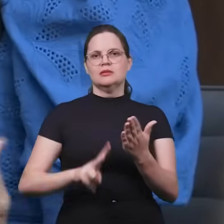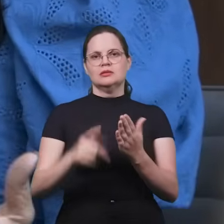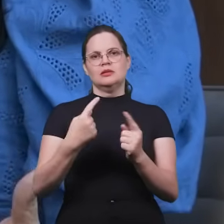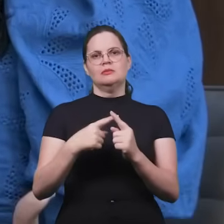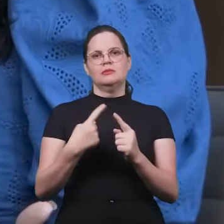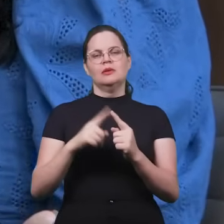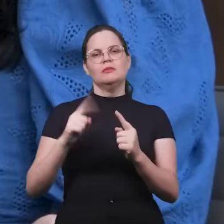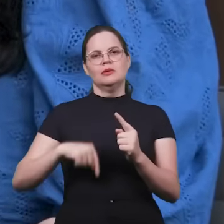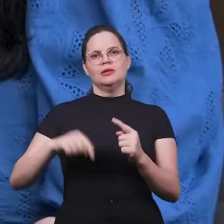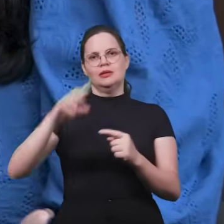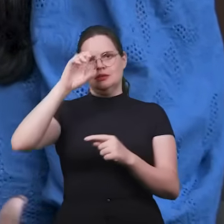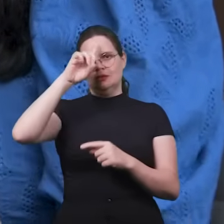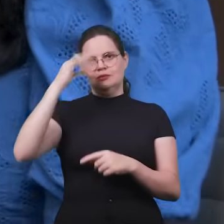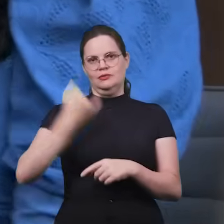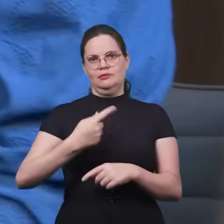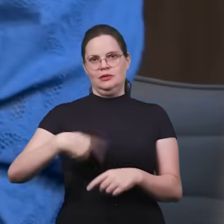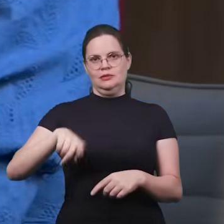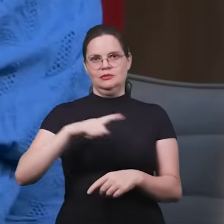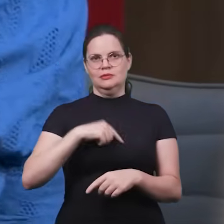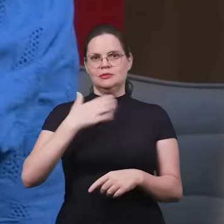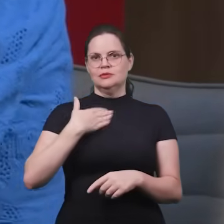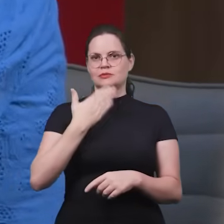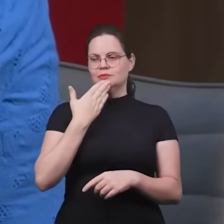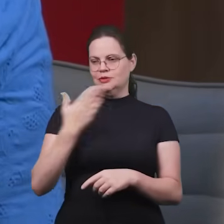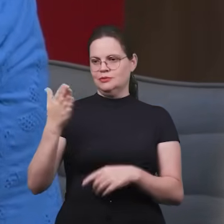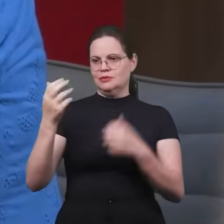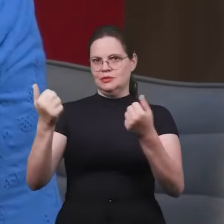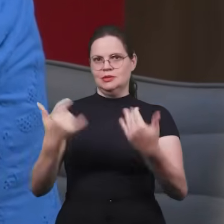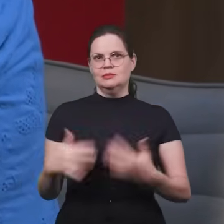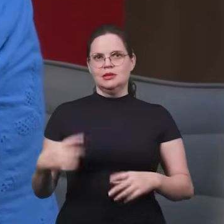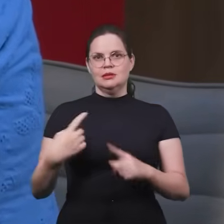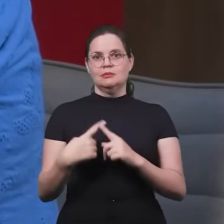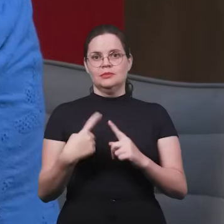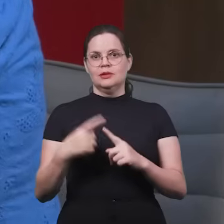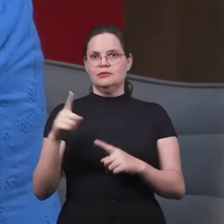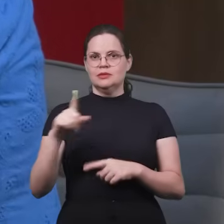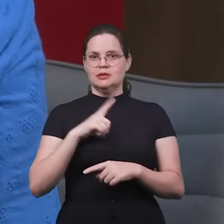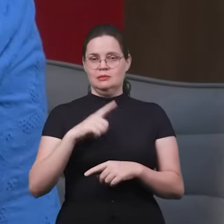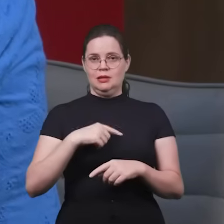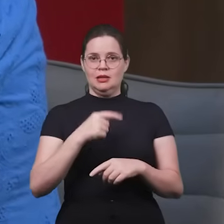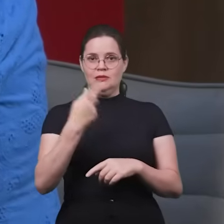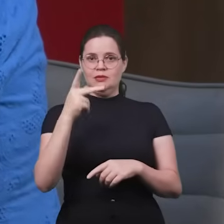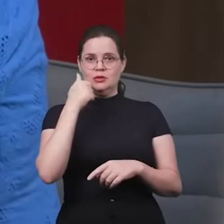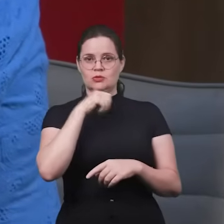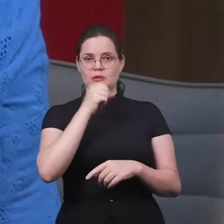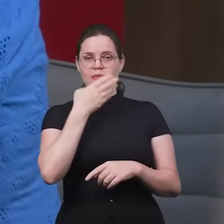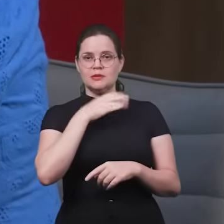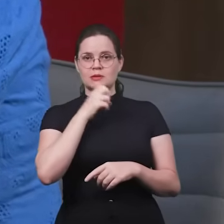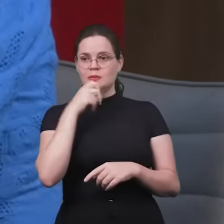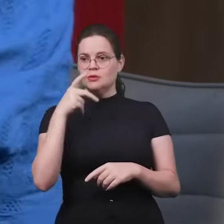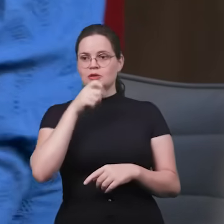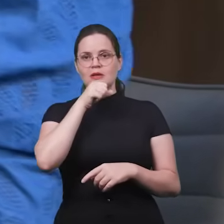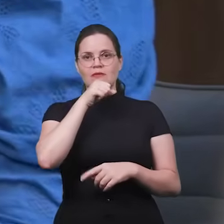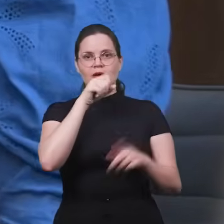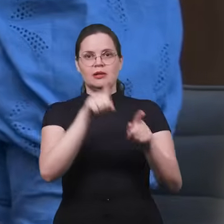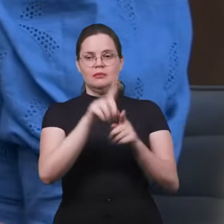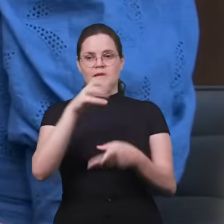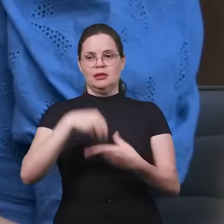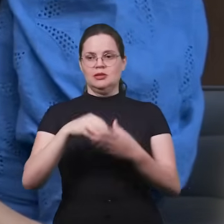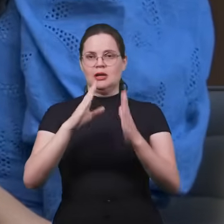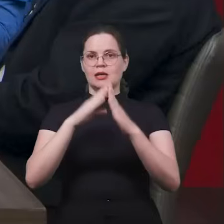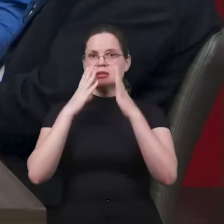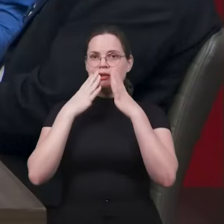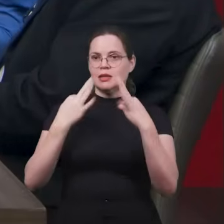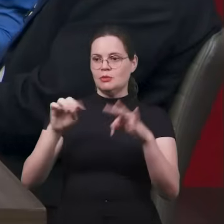gente queria também ouvir um pouco, porque o senhor teve testemunho dos seus pais, dos seus avós, e assim também